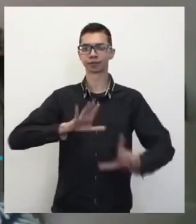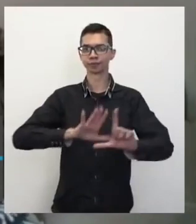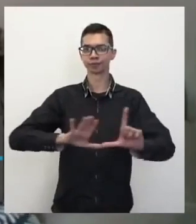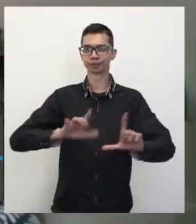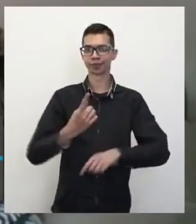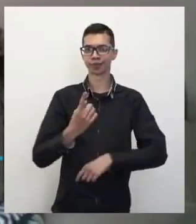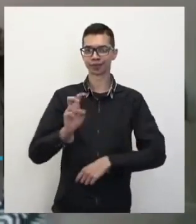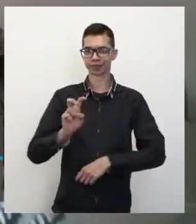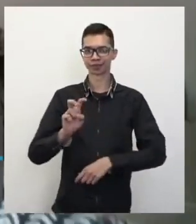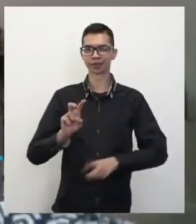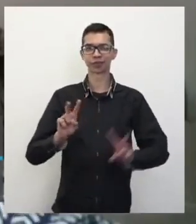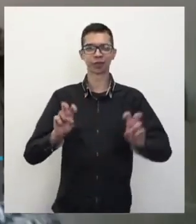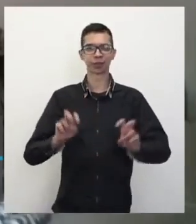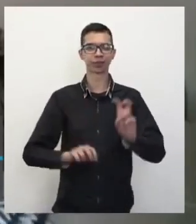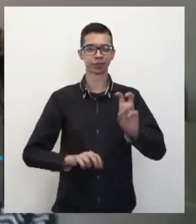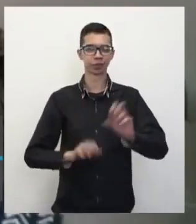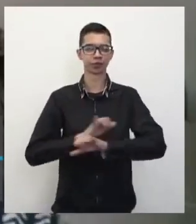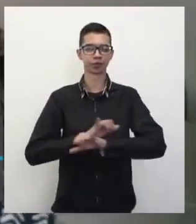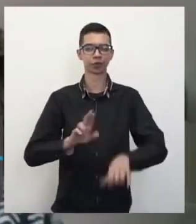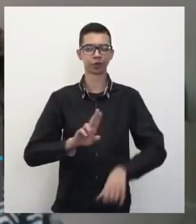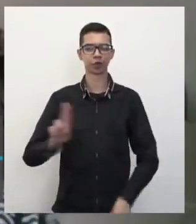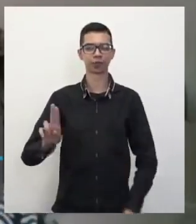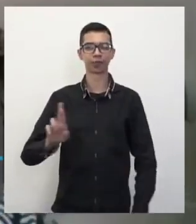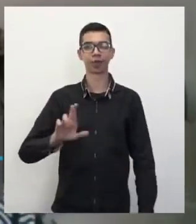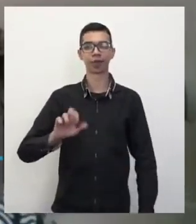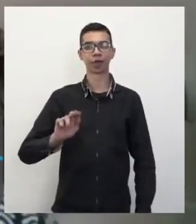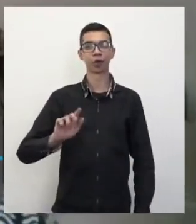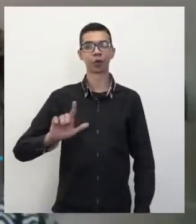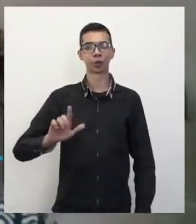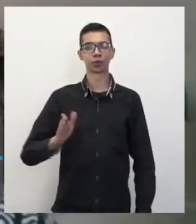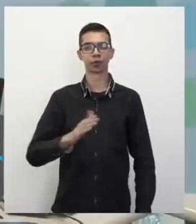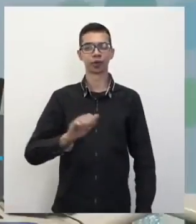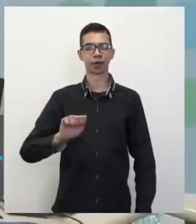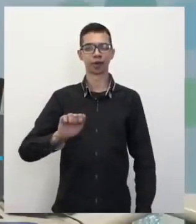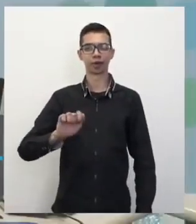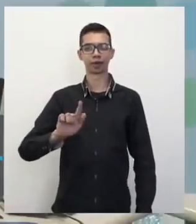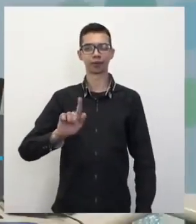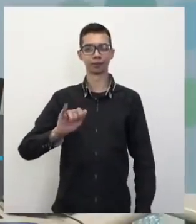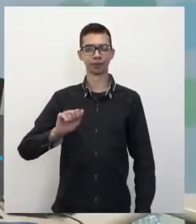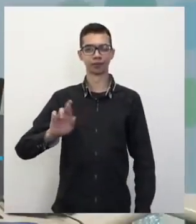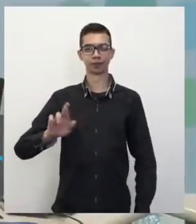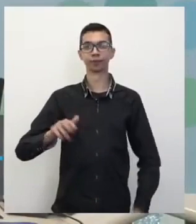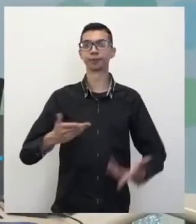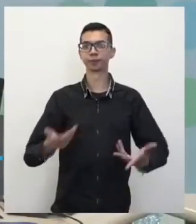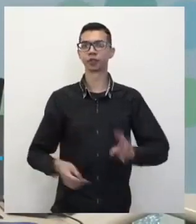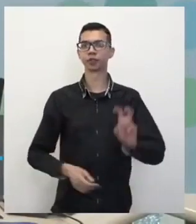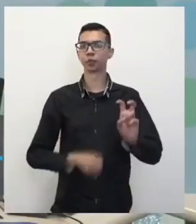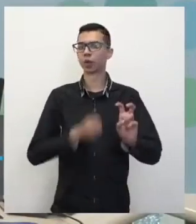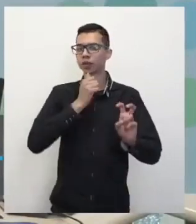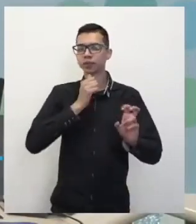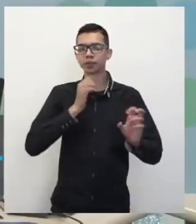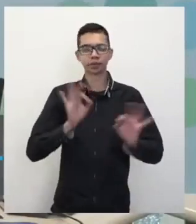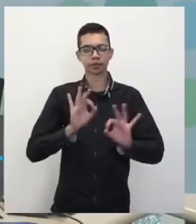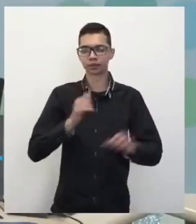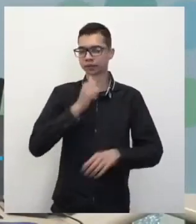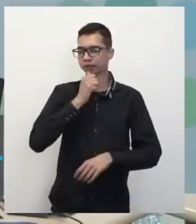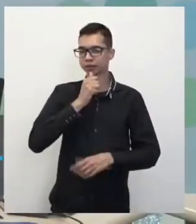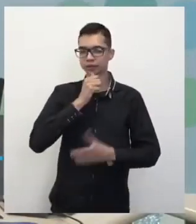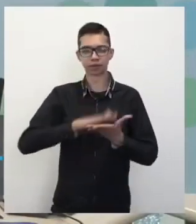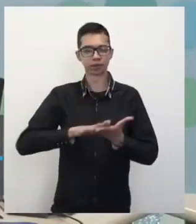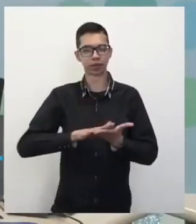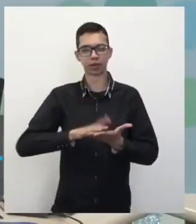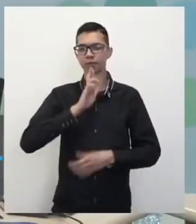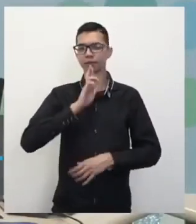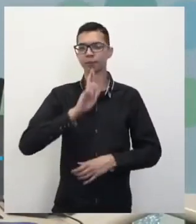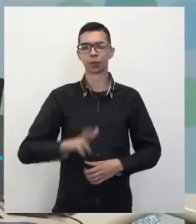5, ficou ruim. É Raul Aguiar. Vamos lá? Vamos lá. Elaine? Das 5 ainda não temos comentários.